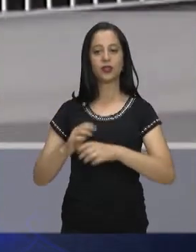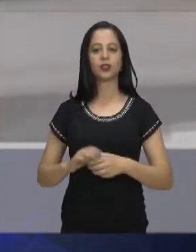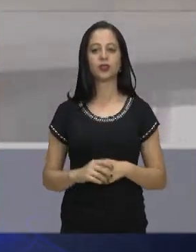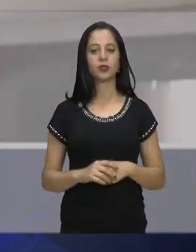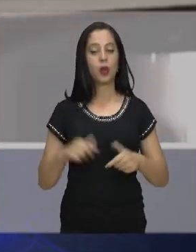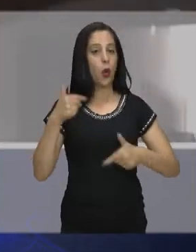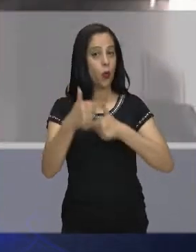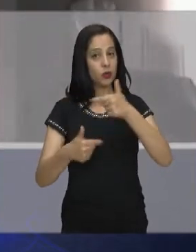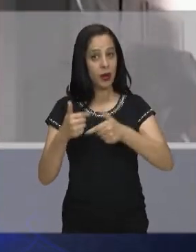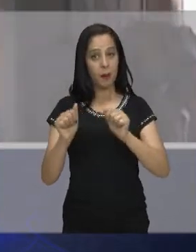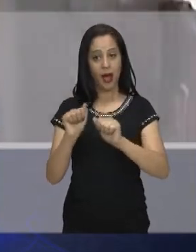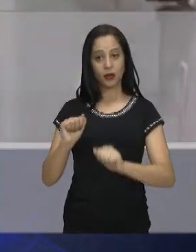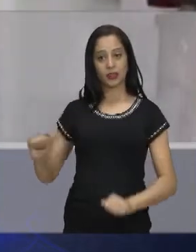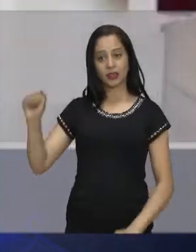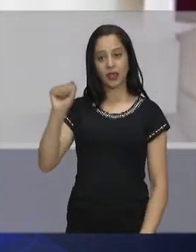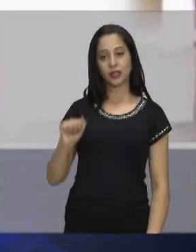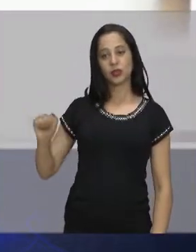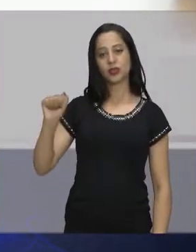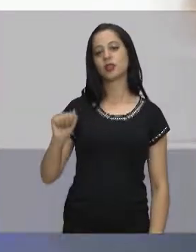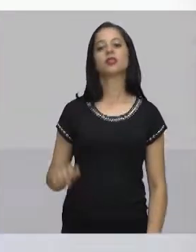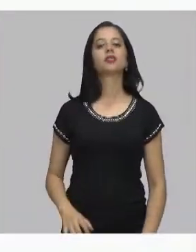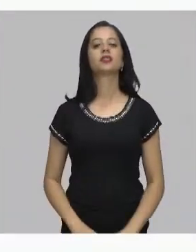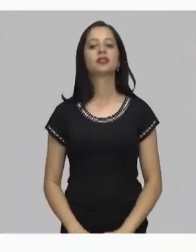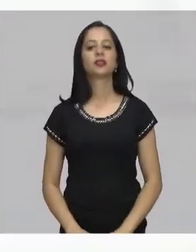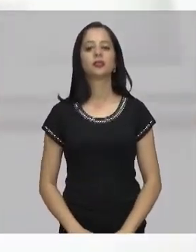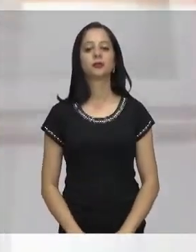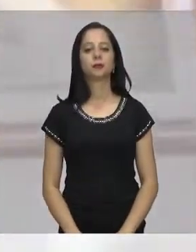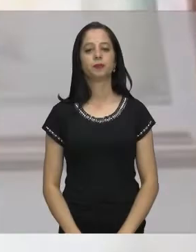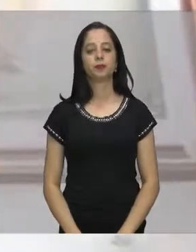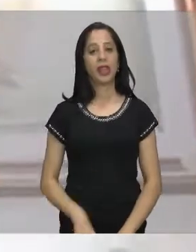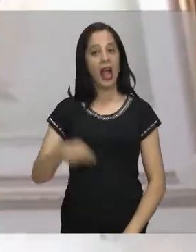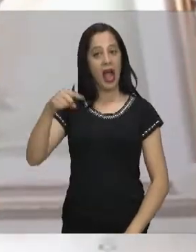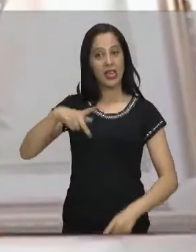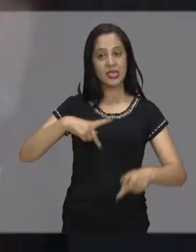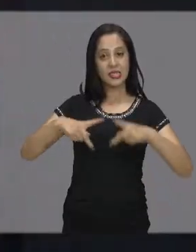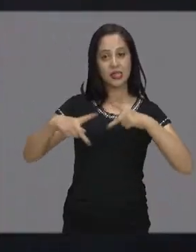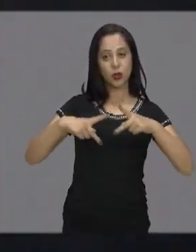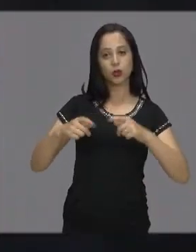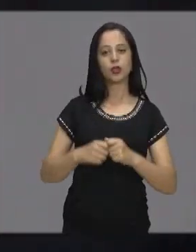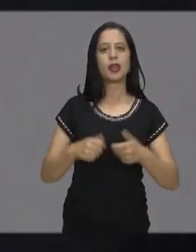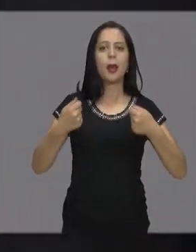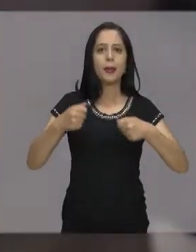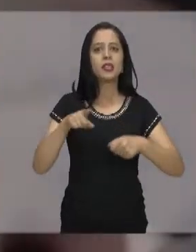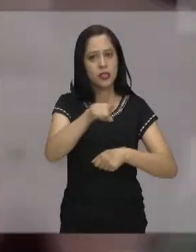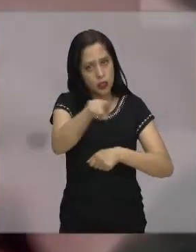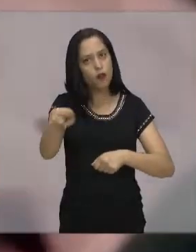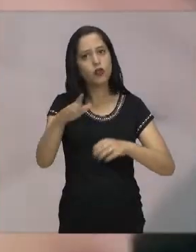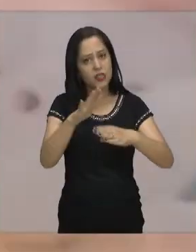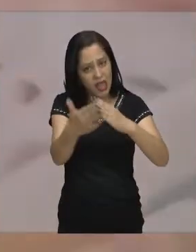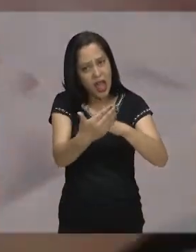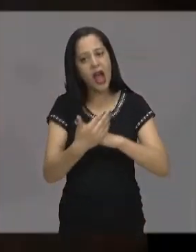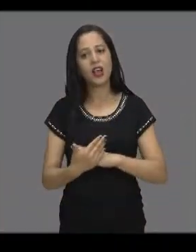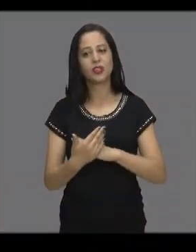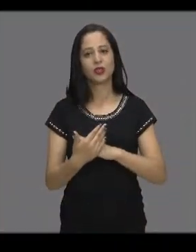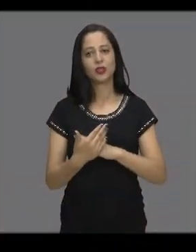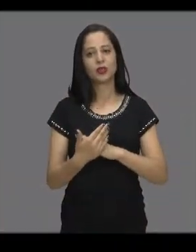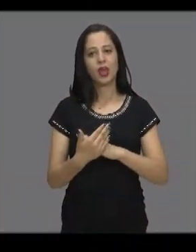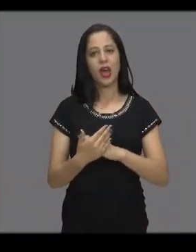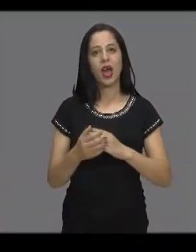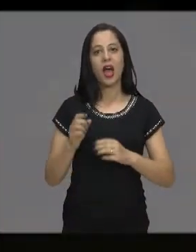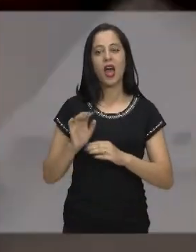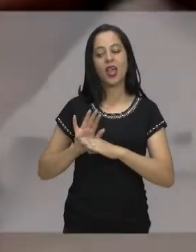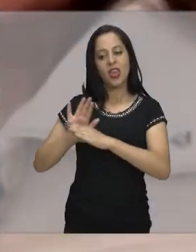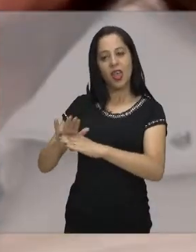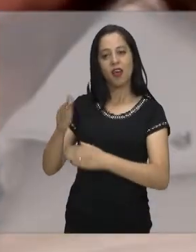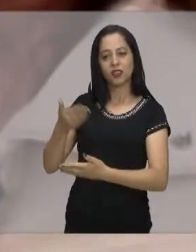da Associação Guadalupe, uma obra pró-vida sediada em São José dos Campos, que precisa da sua ajuda para continuar transformando histórias.